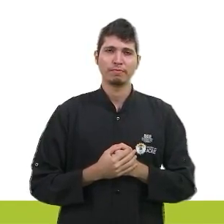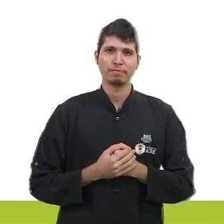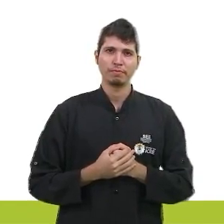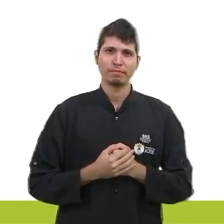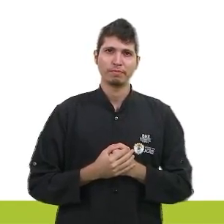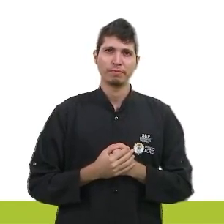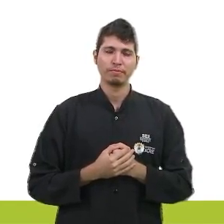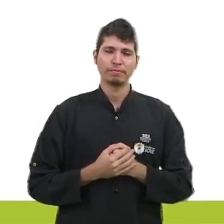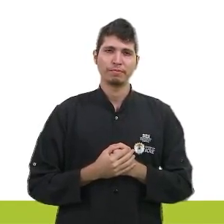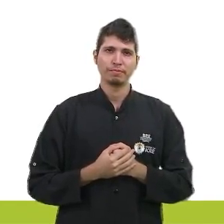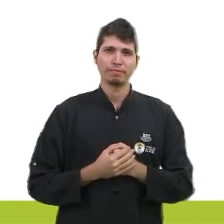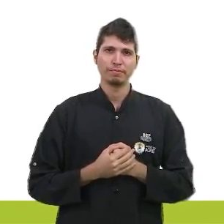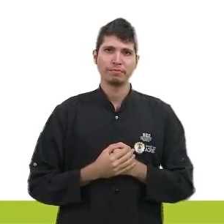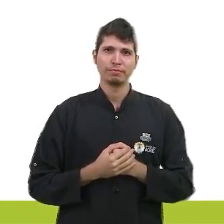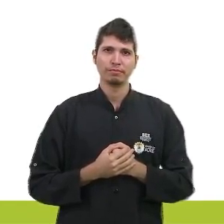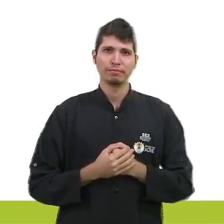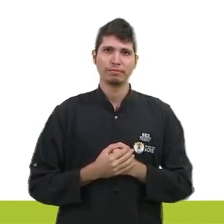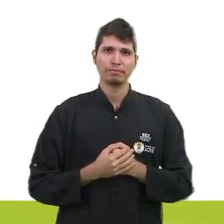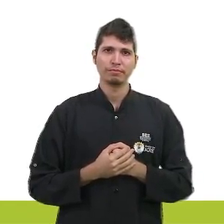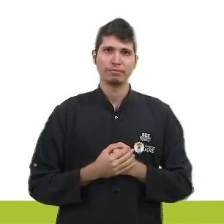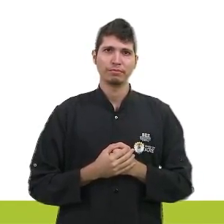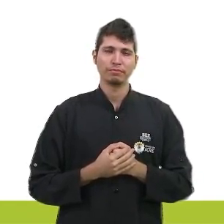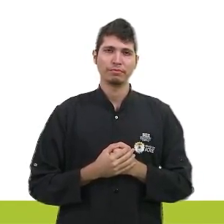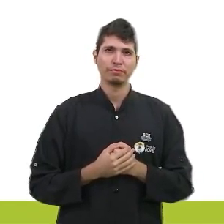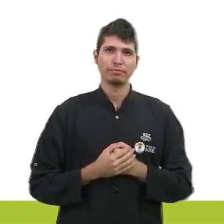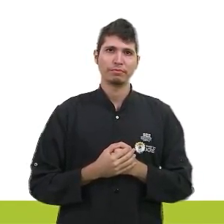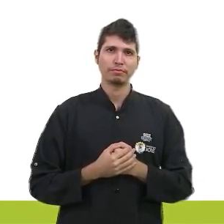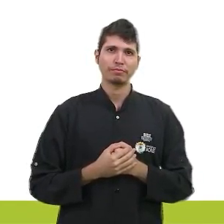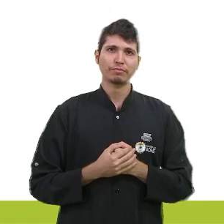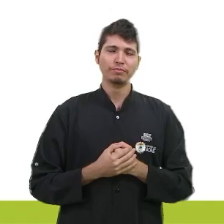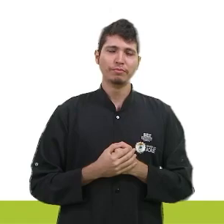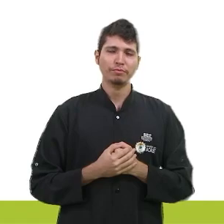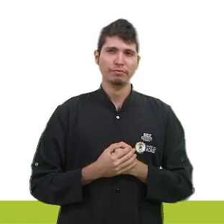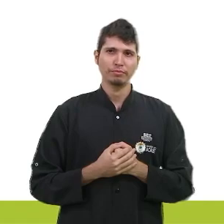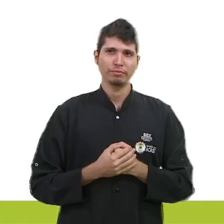embaixo para você verificar direitinho. Esse triângulo retângulo aqui,